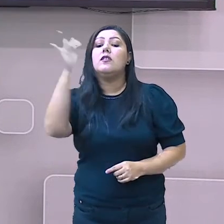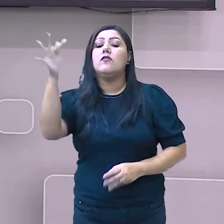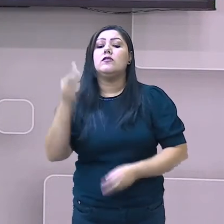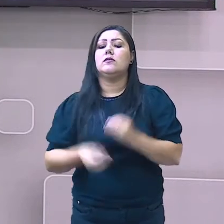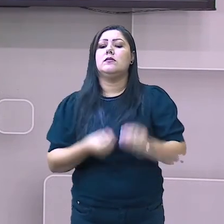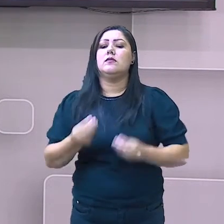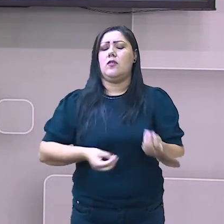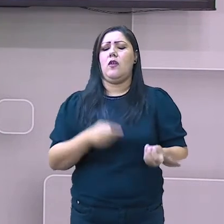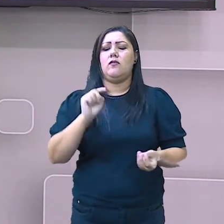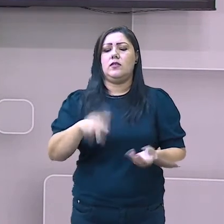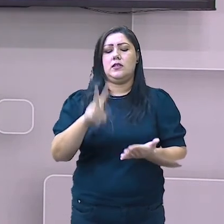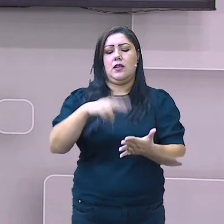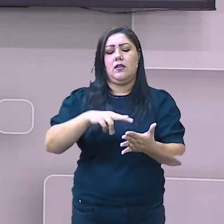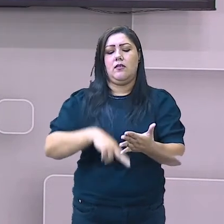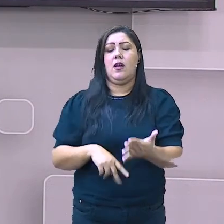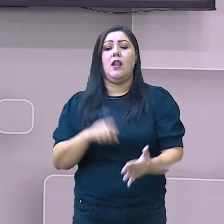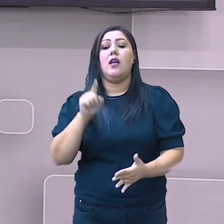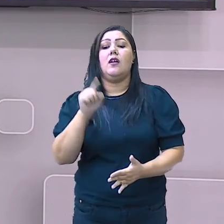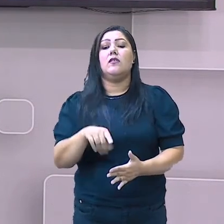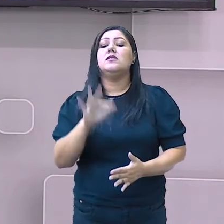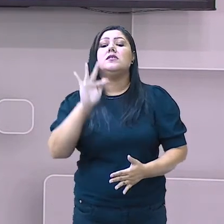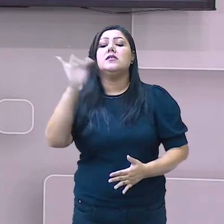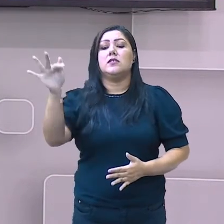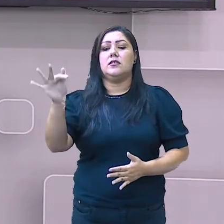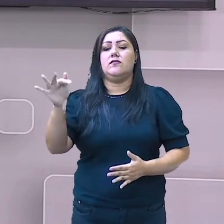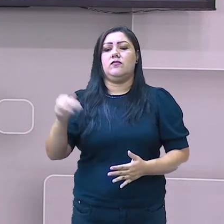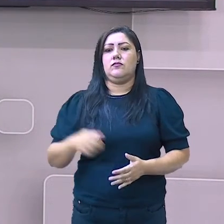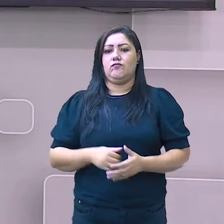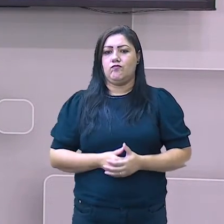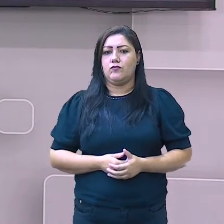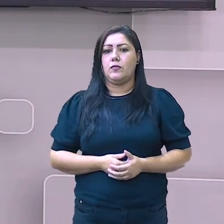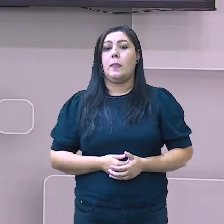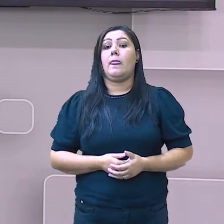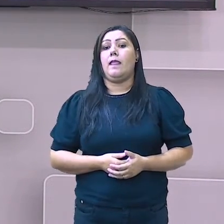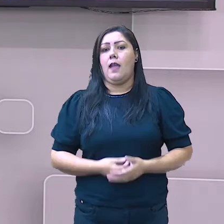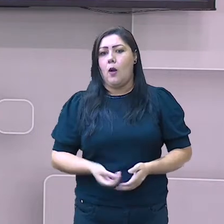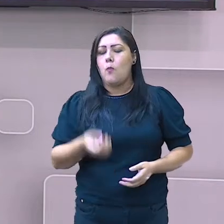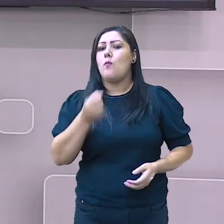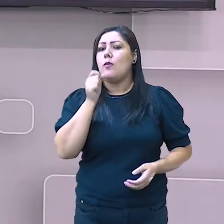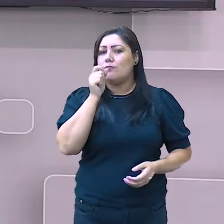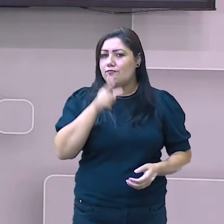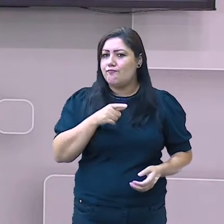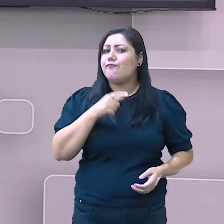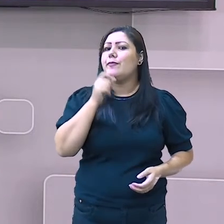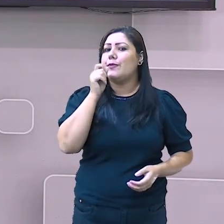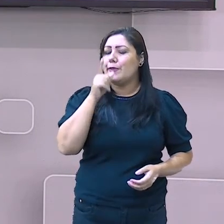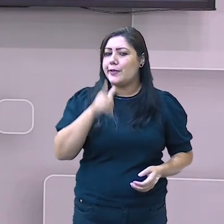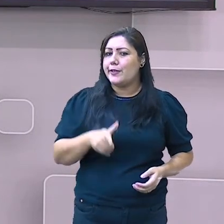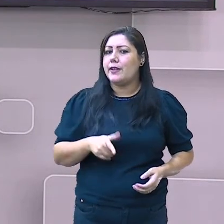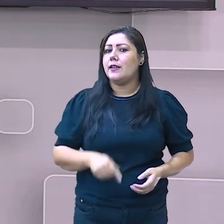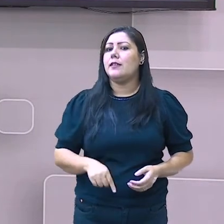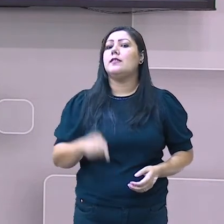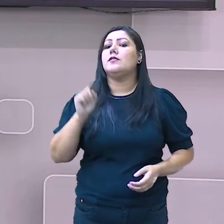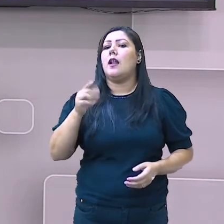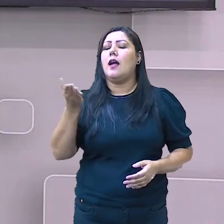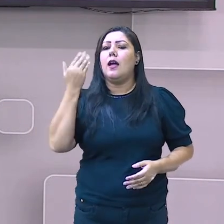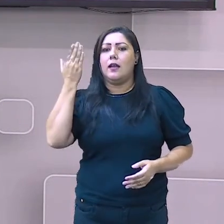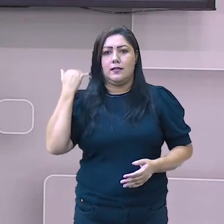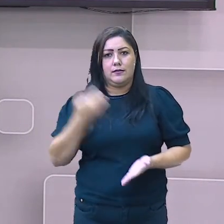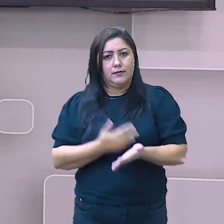que você vai ser. Essa é uma das críticas que eu propus para vocês lá no início da